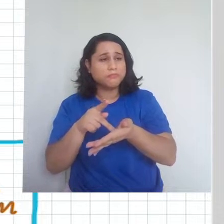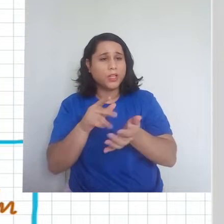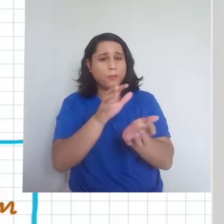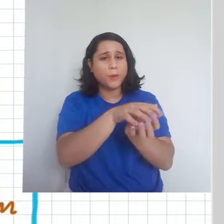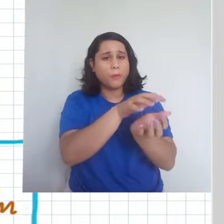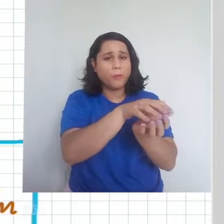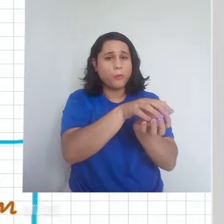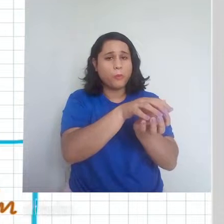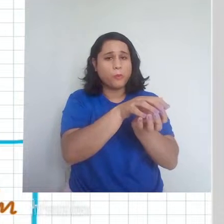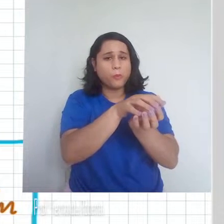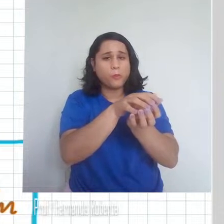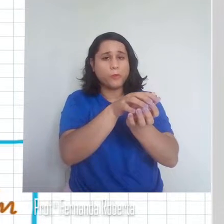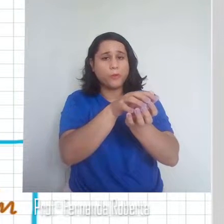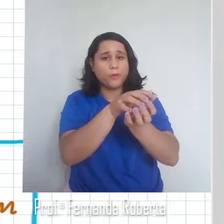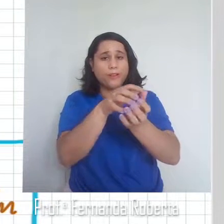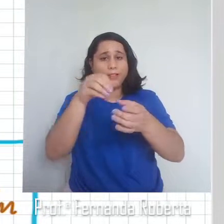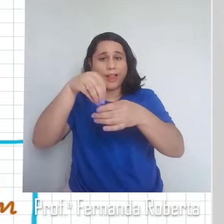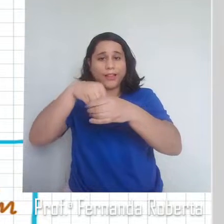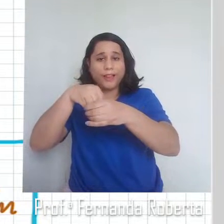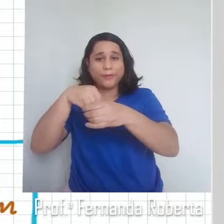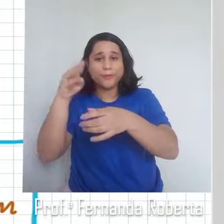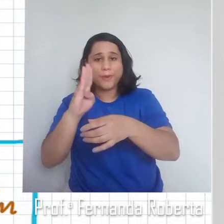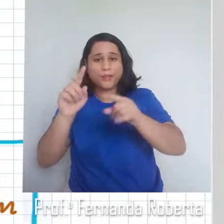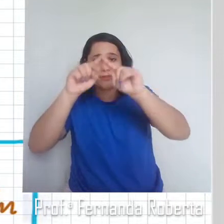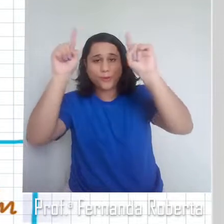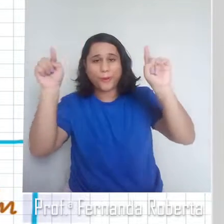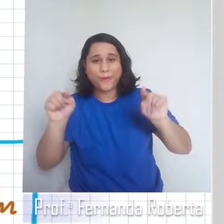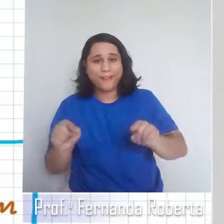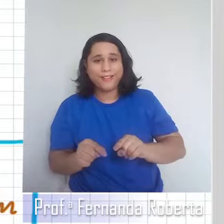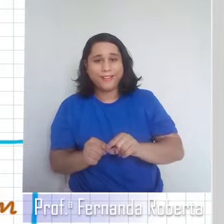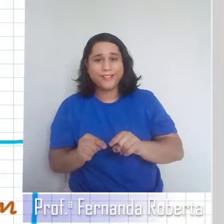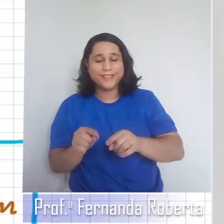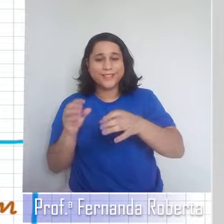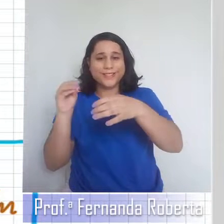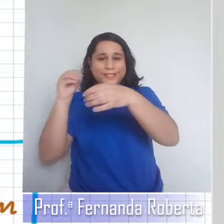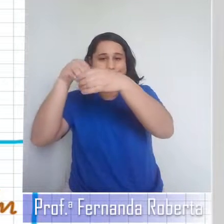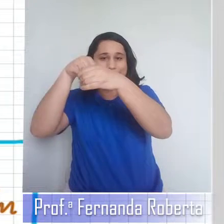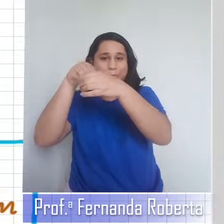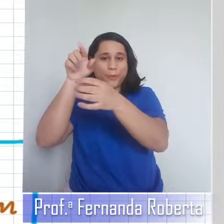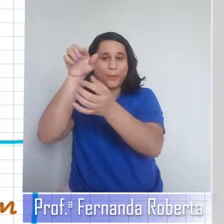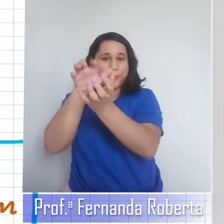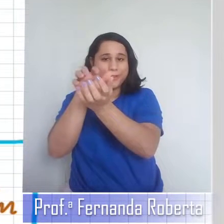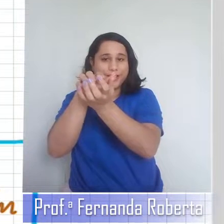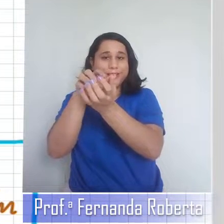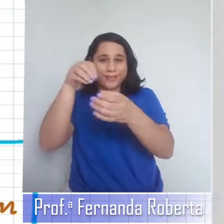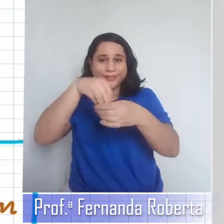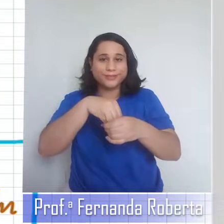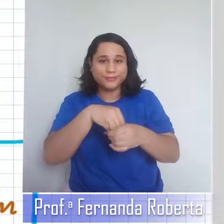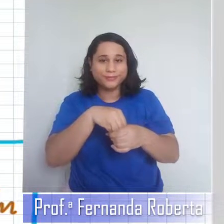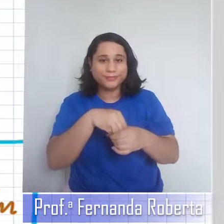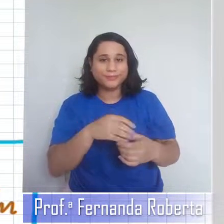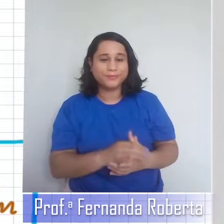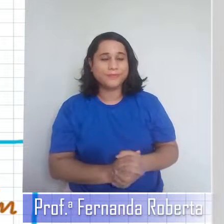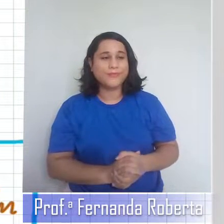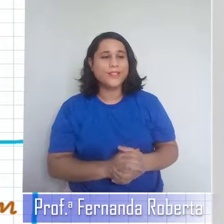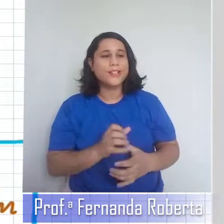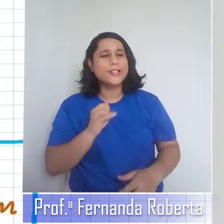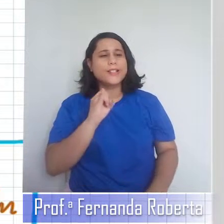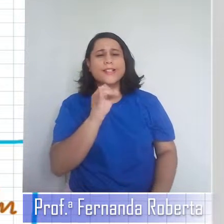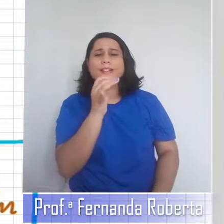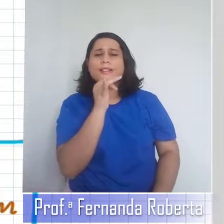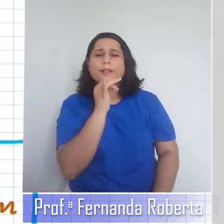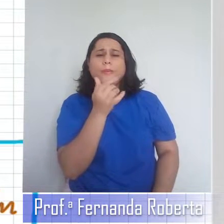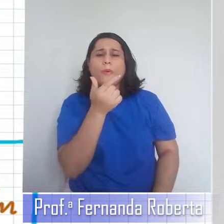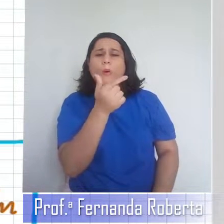Pernambuco está dentro do Brasil. Então, Pernambuco está contido no Brasil. Se eu fosse utilizar o